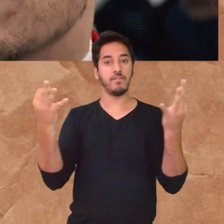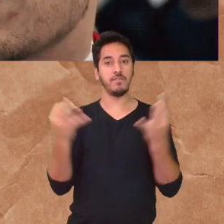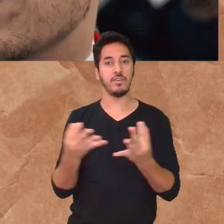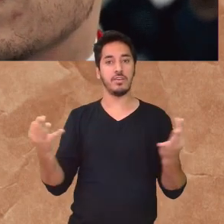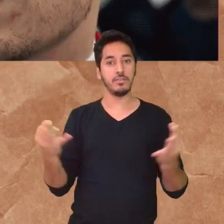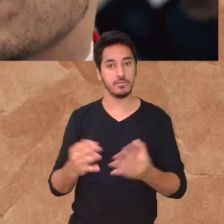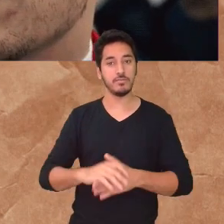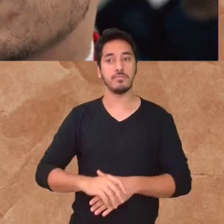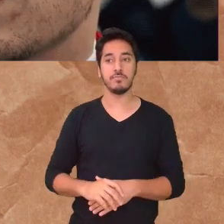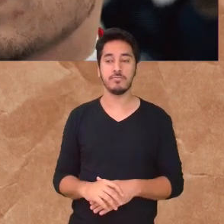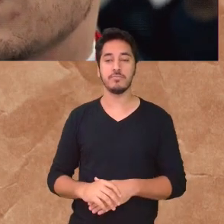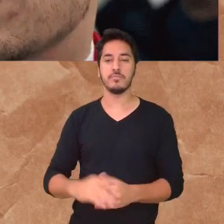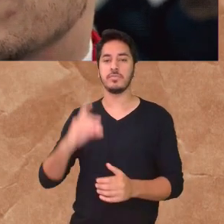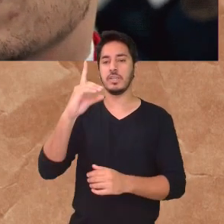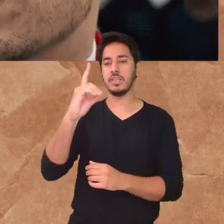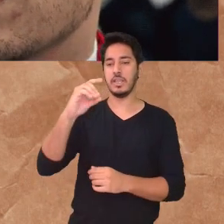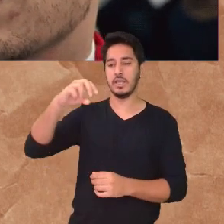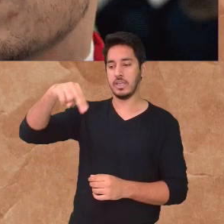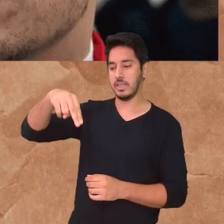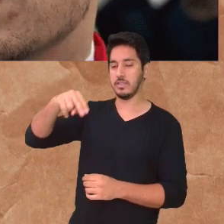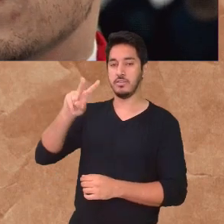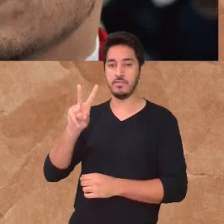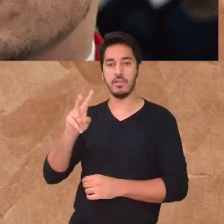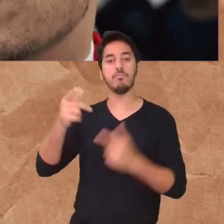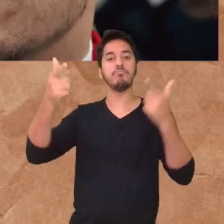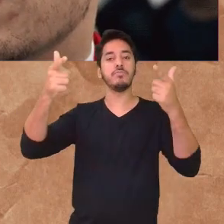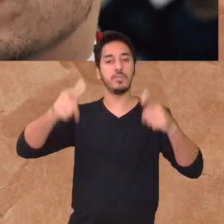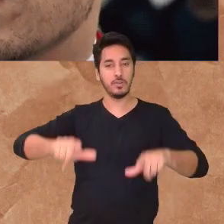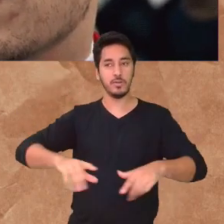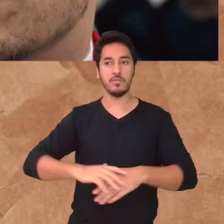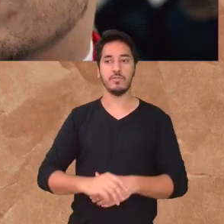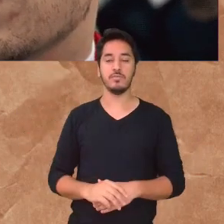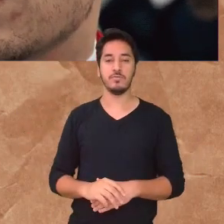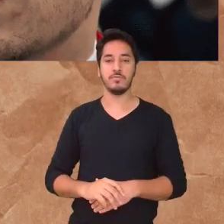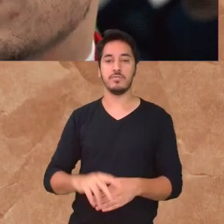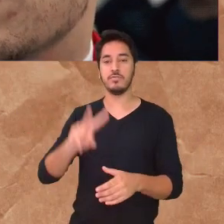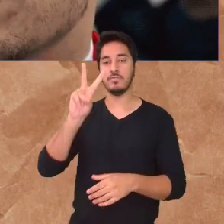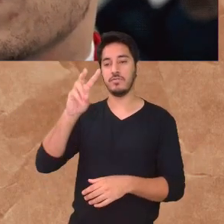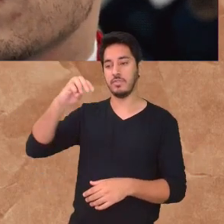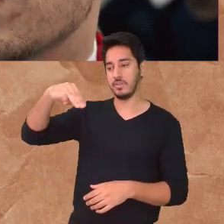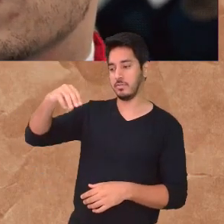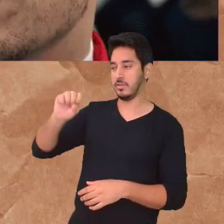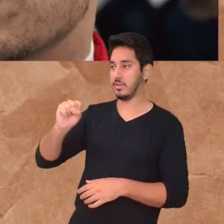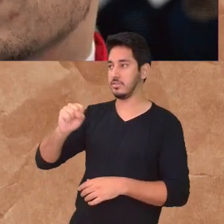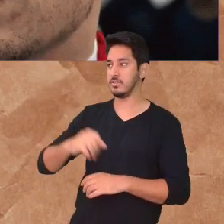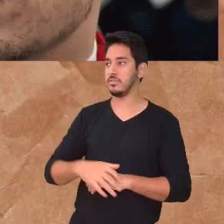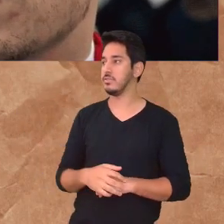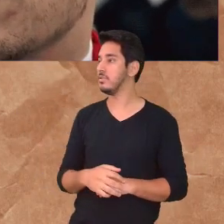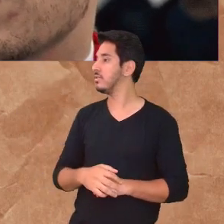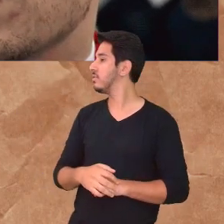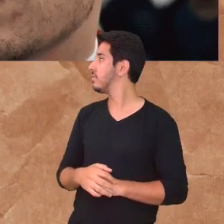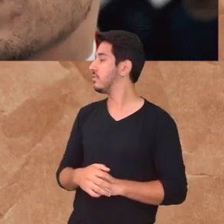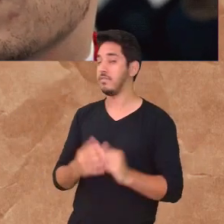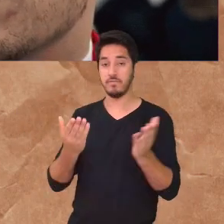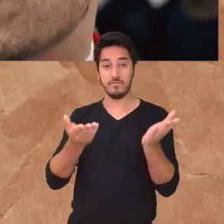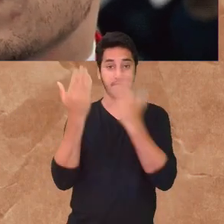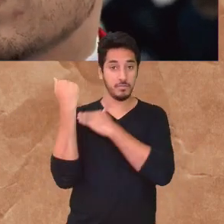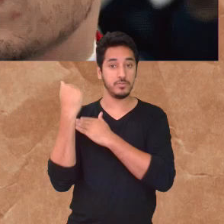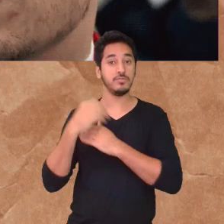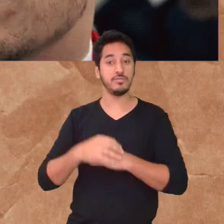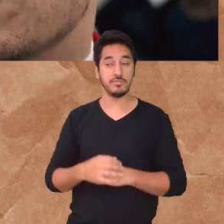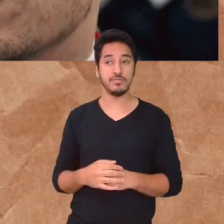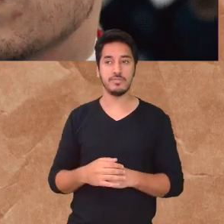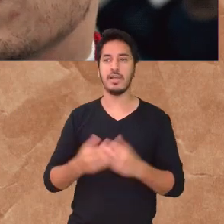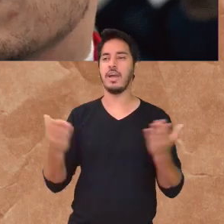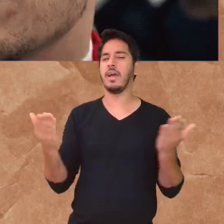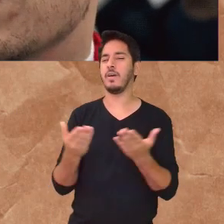tá vendo? Perfeito. E DNV, de novo. E? VMS. Vamos? Vamos. Ó, tá vendo?